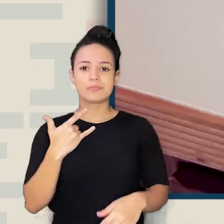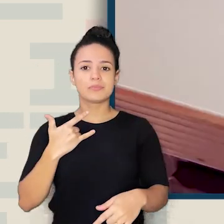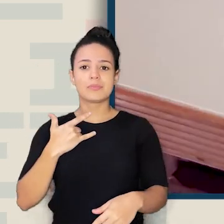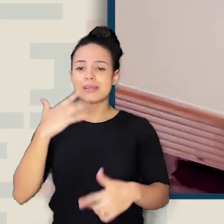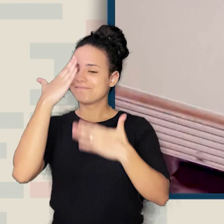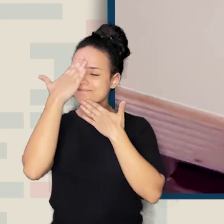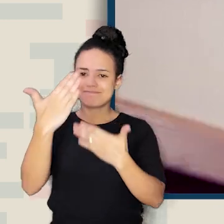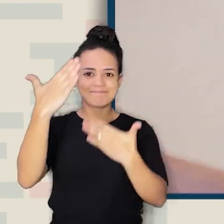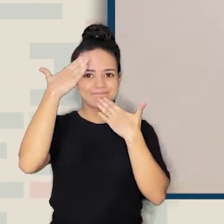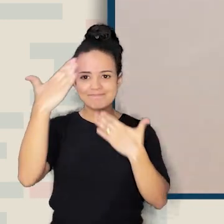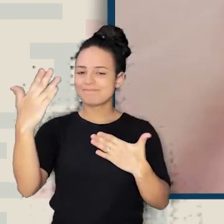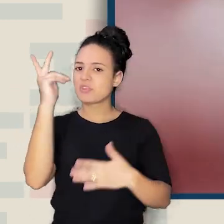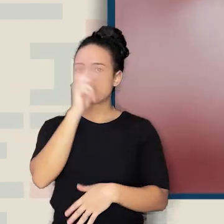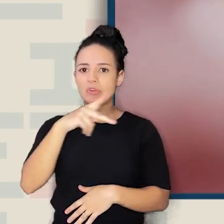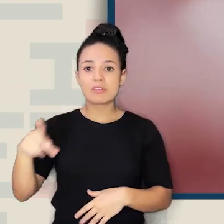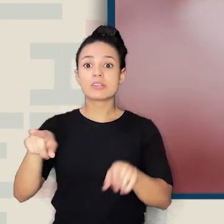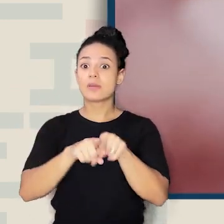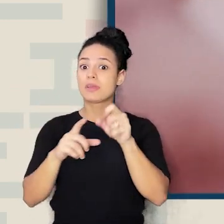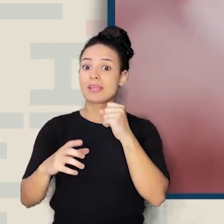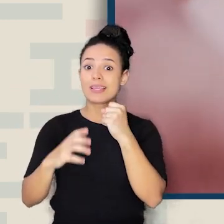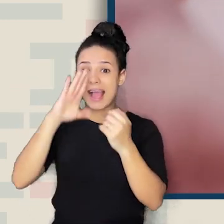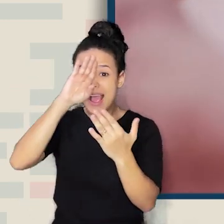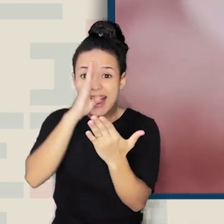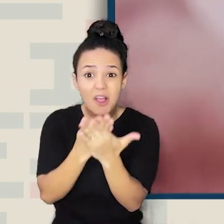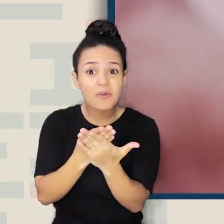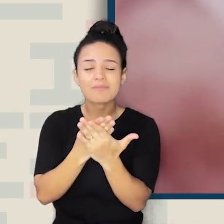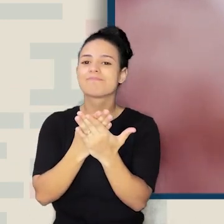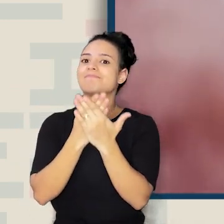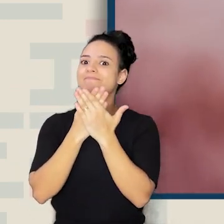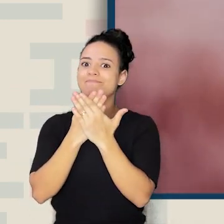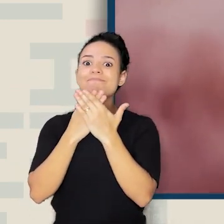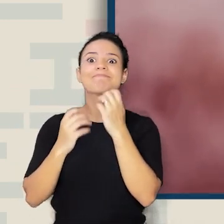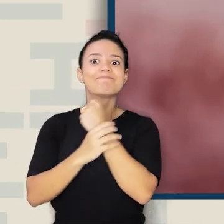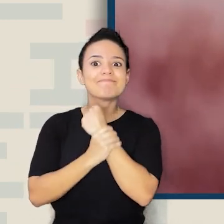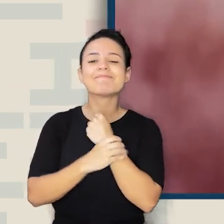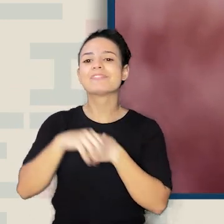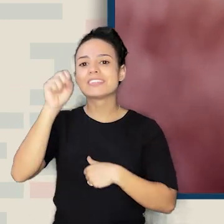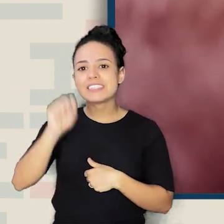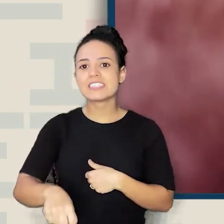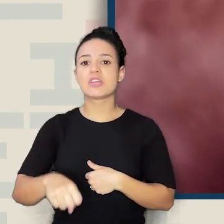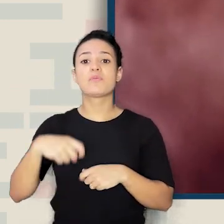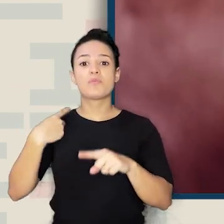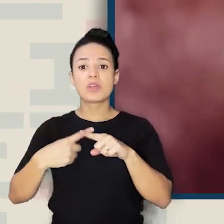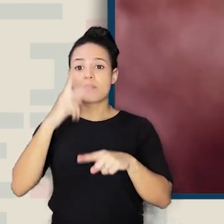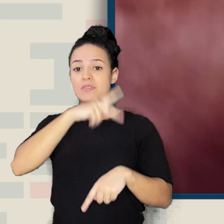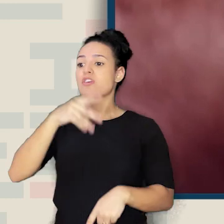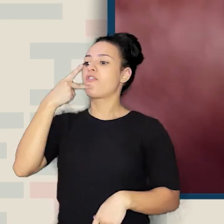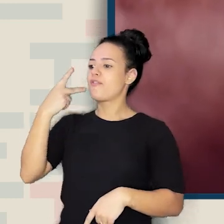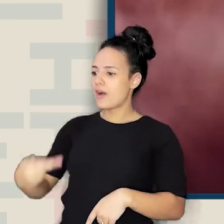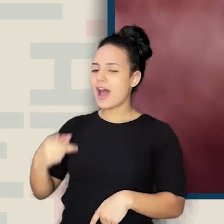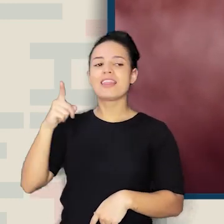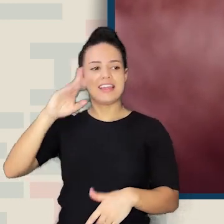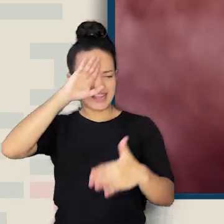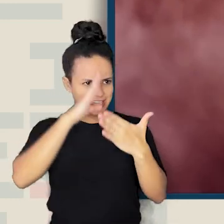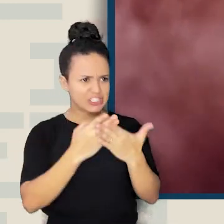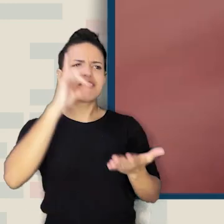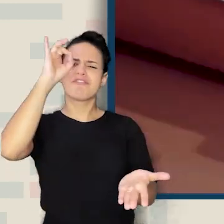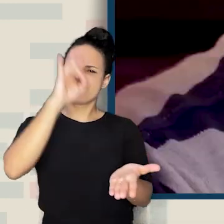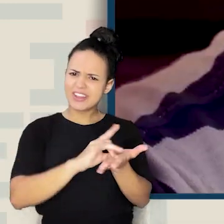muito grato ao professor, confiança, ele confia no professor. O professor fala e ele acredita que aquilo é a